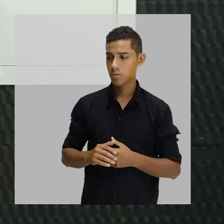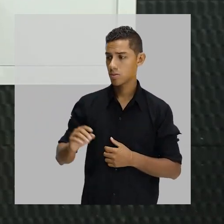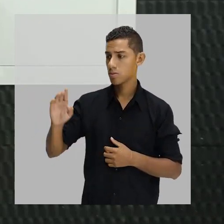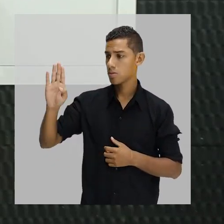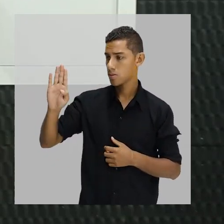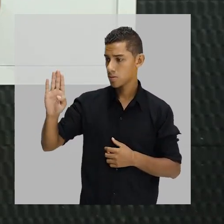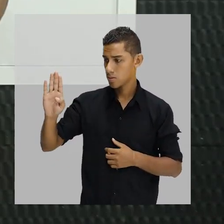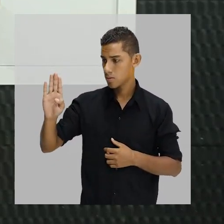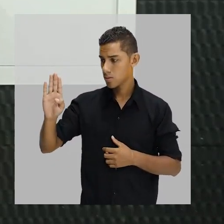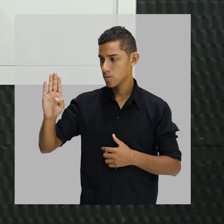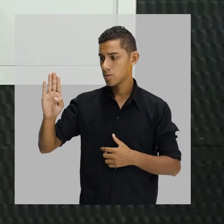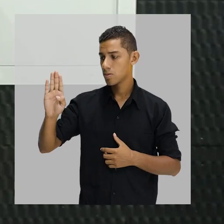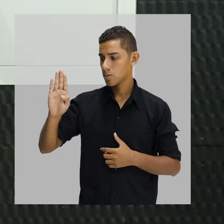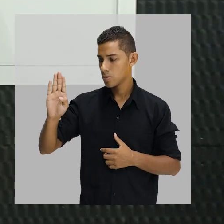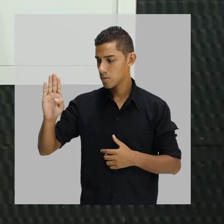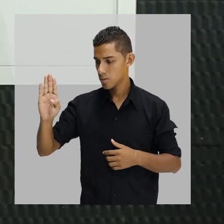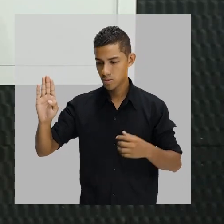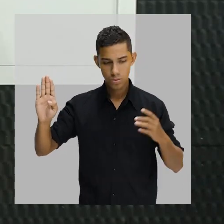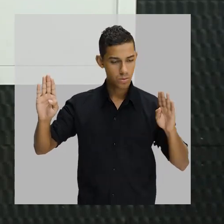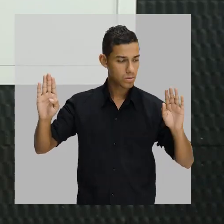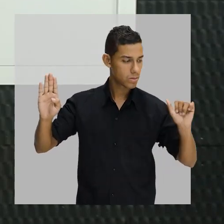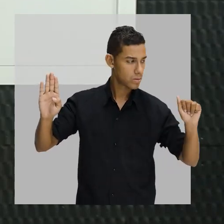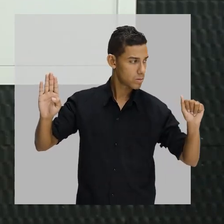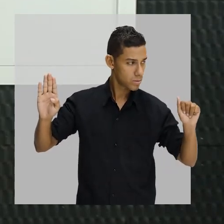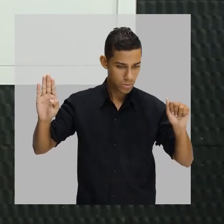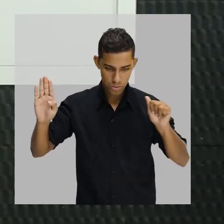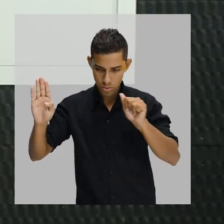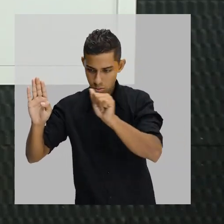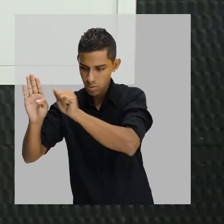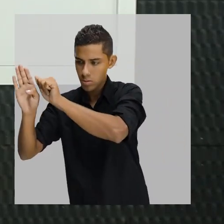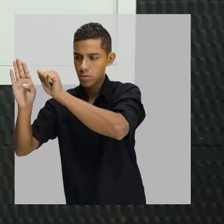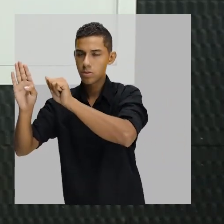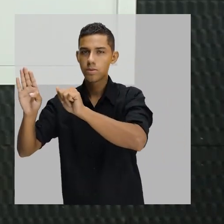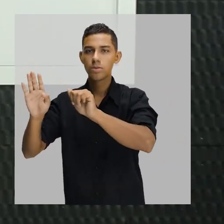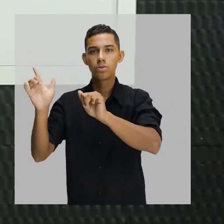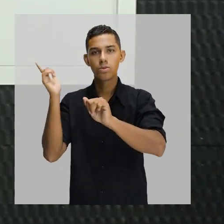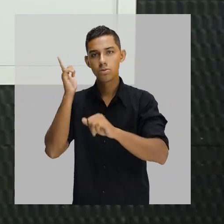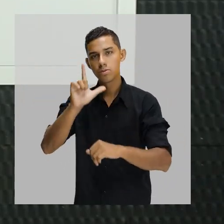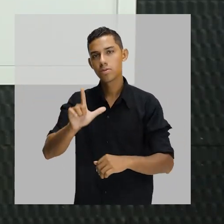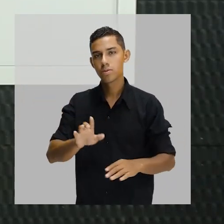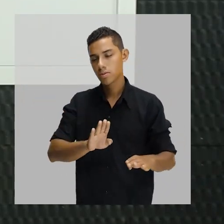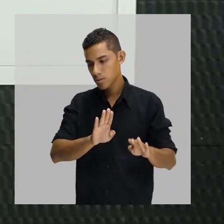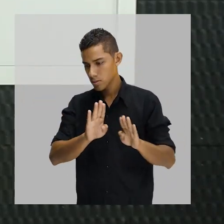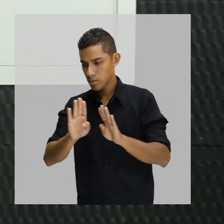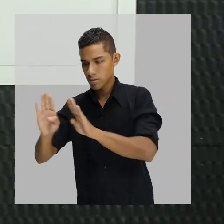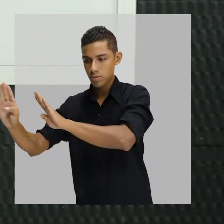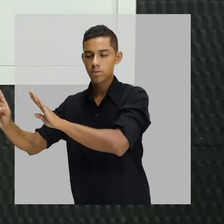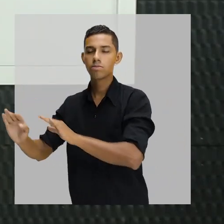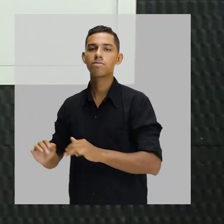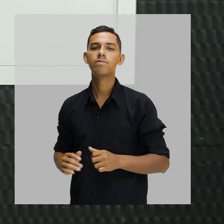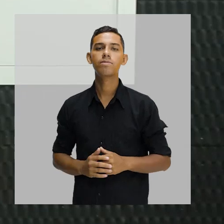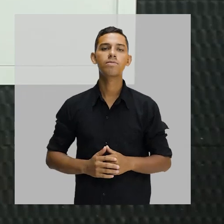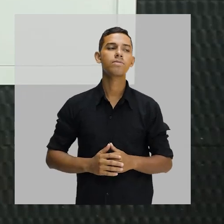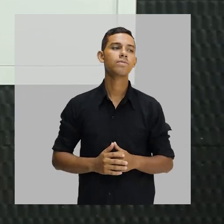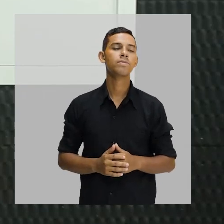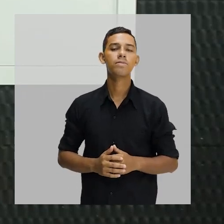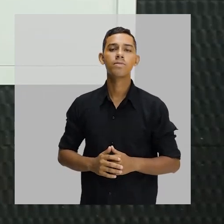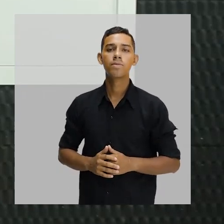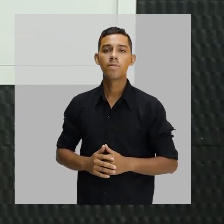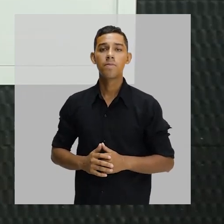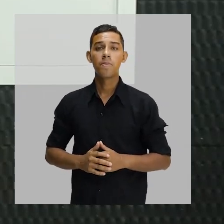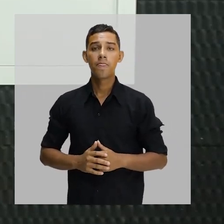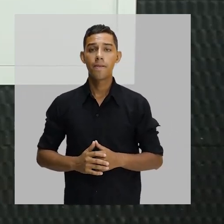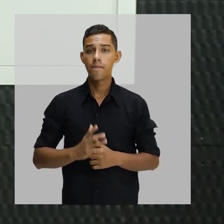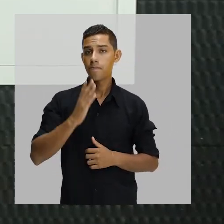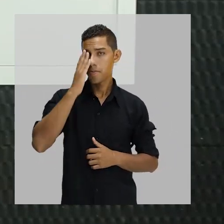indo mais rápido, certo? Para poder acontecer o encontro. Tá ok? Então, nós já sabemos